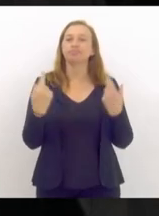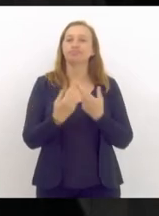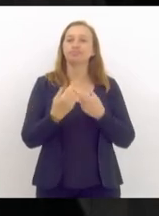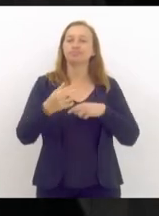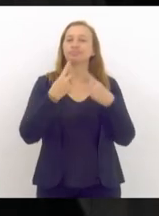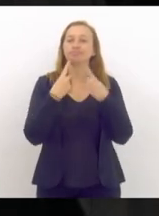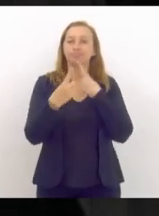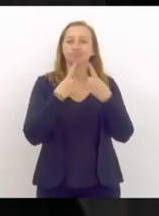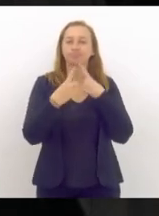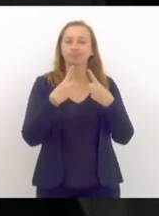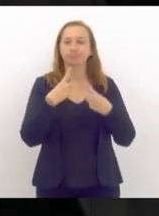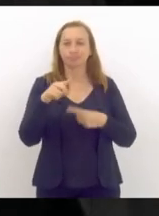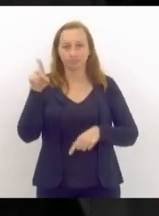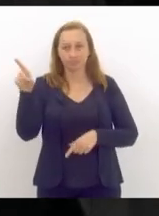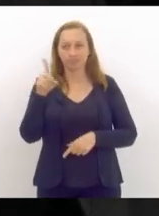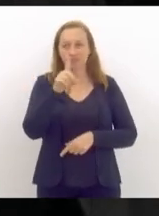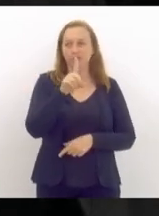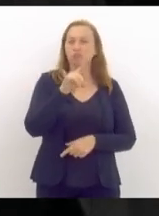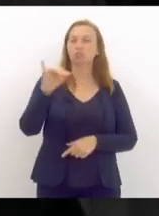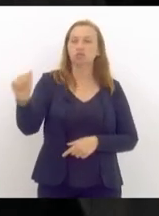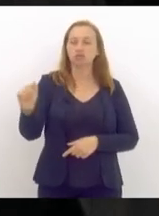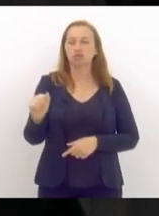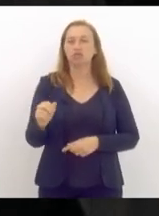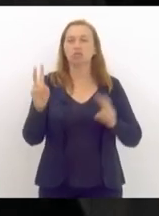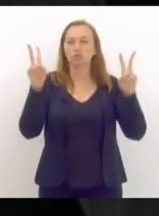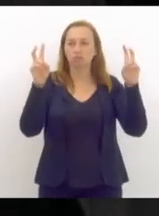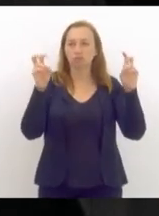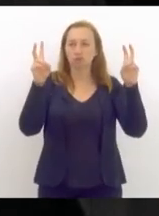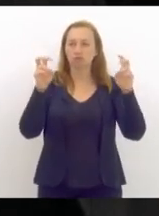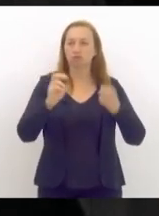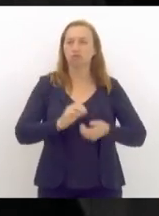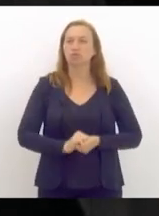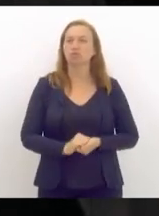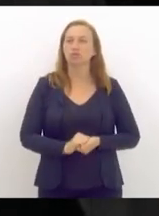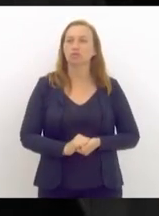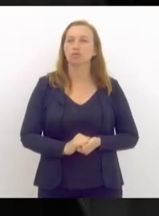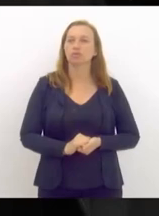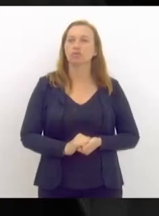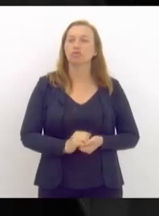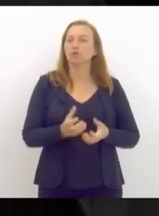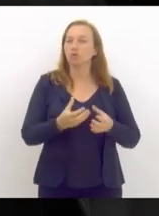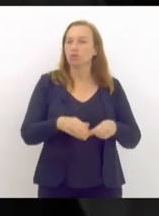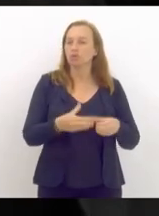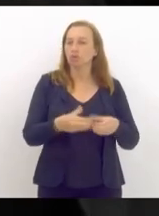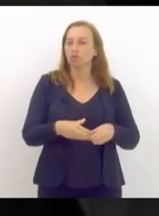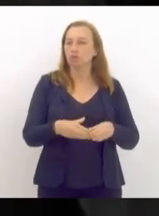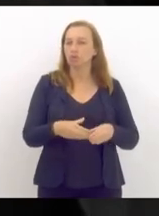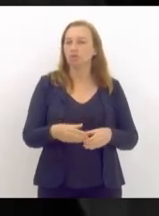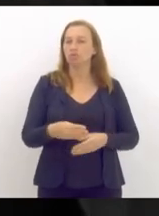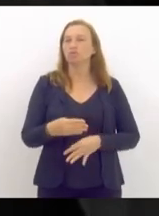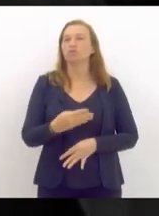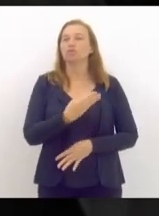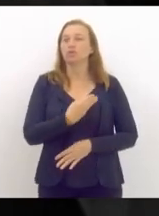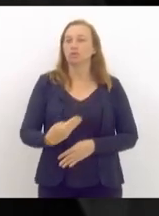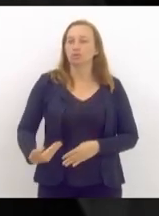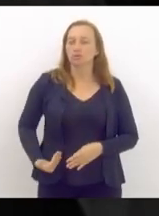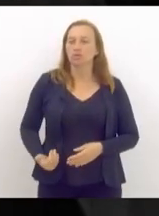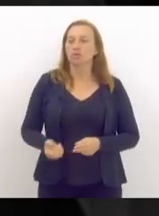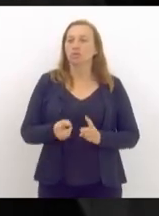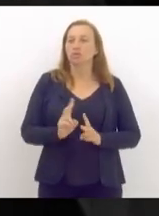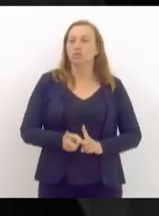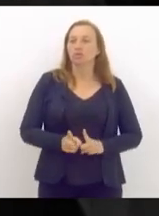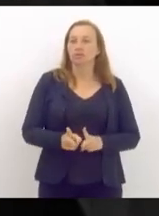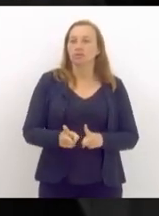um calendário sobre a questão dos concursos públicos, que se arrastam